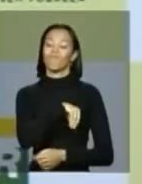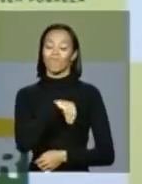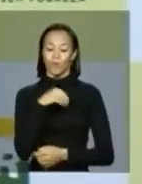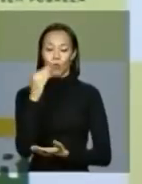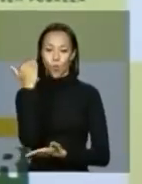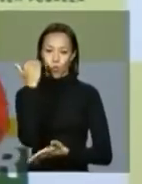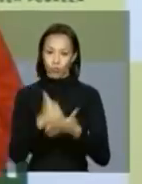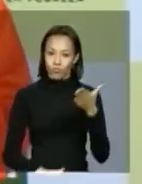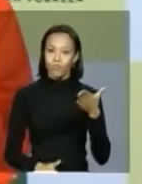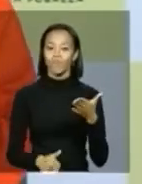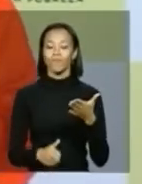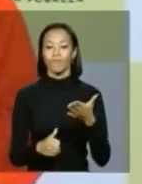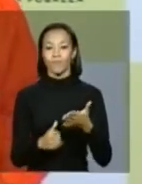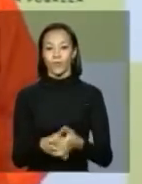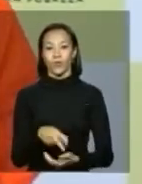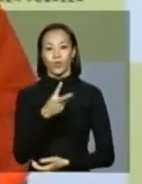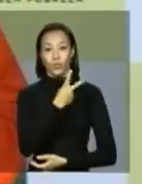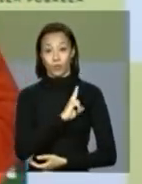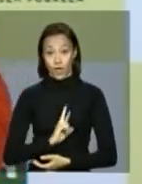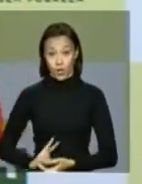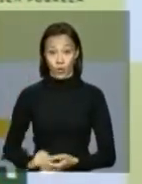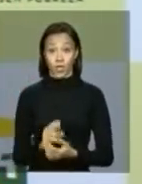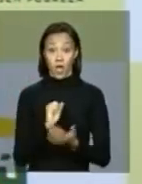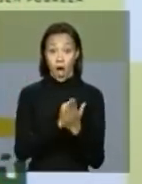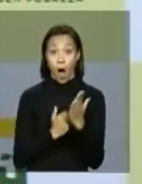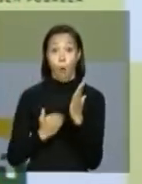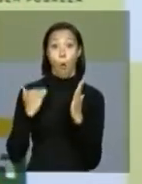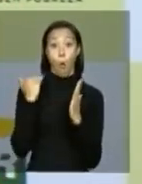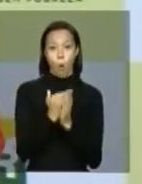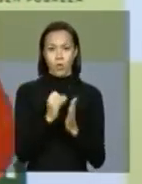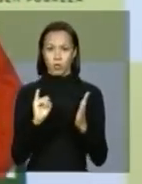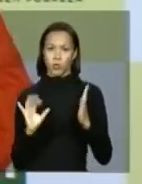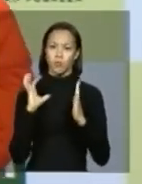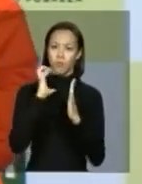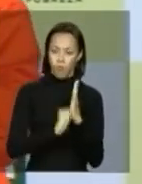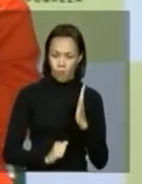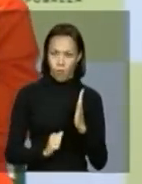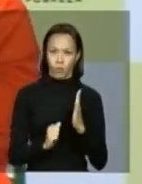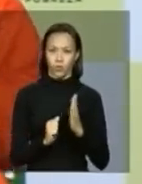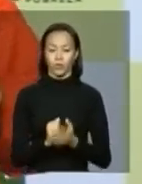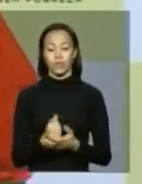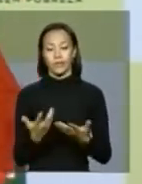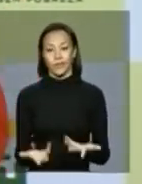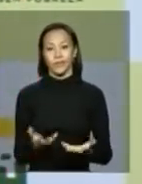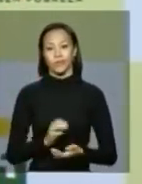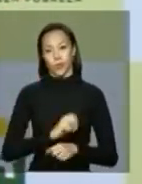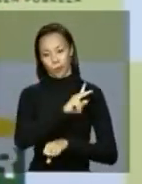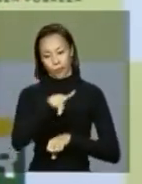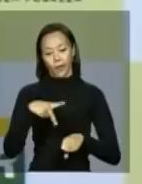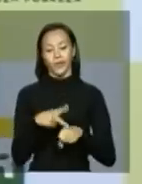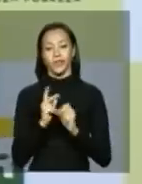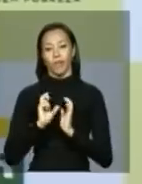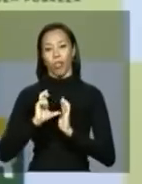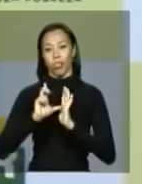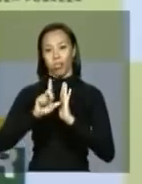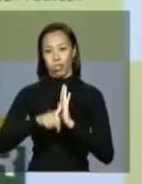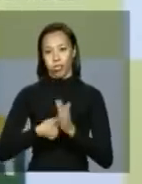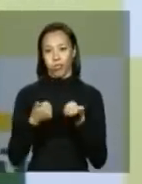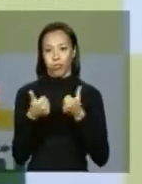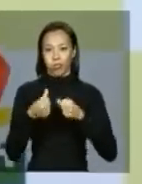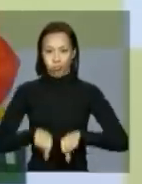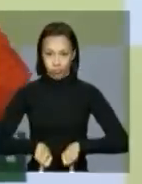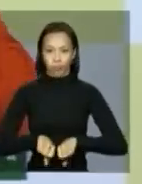vereadores. Aumentam os impostos. E o país vai de mal a